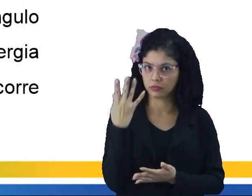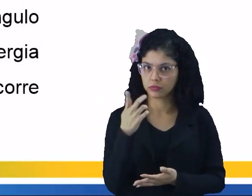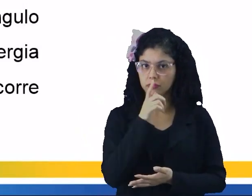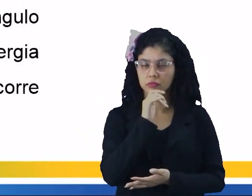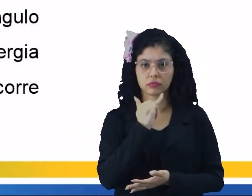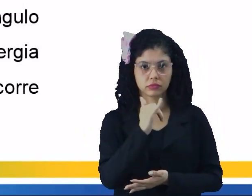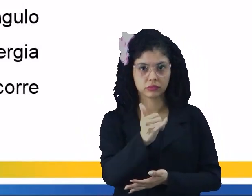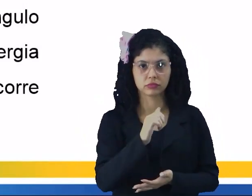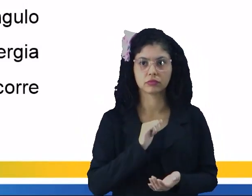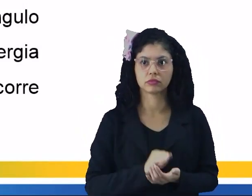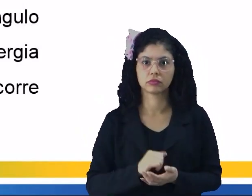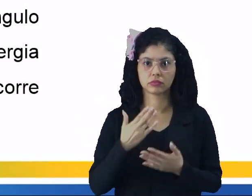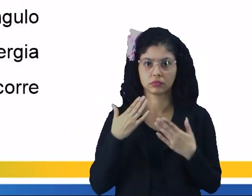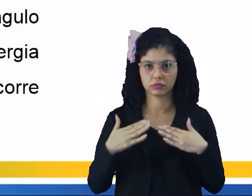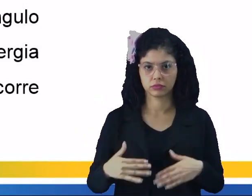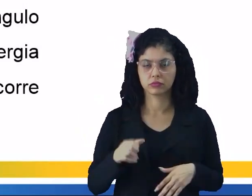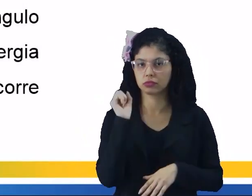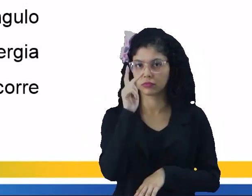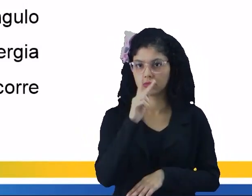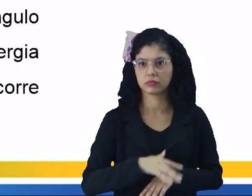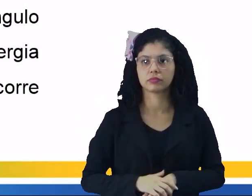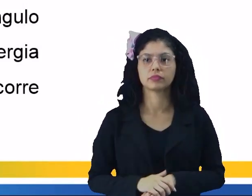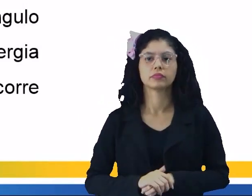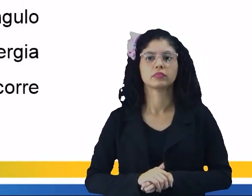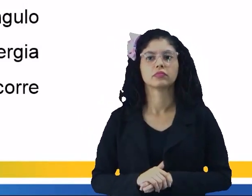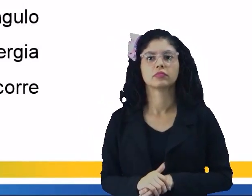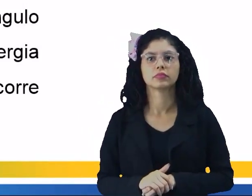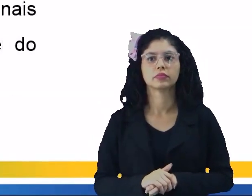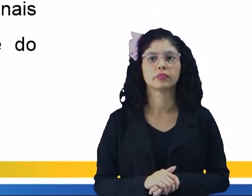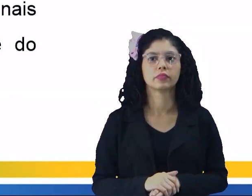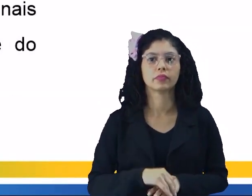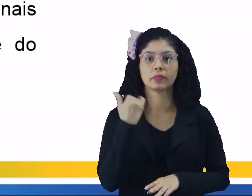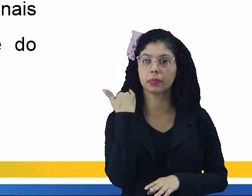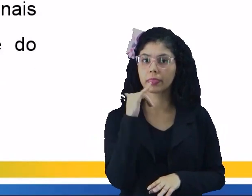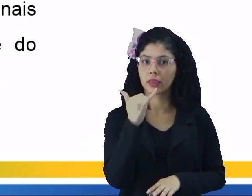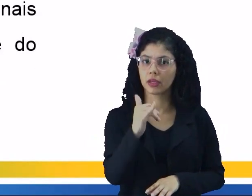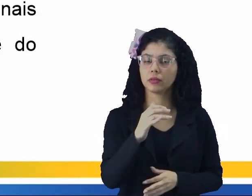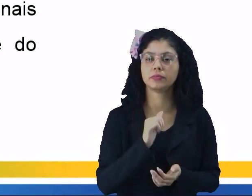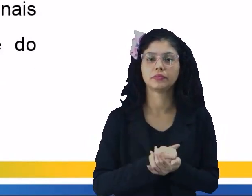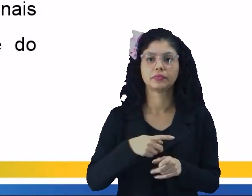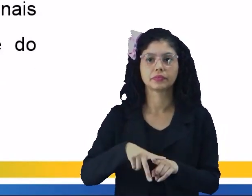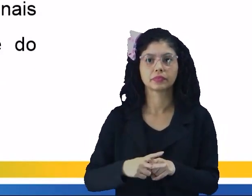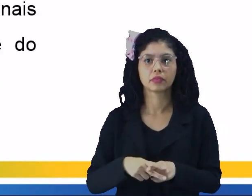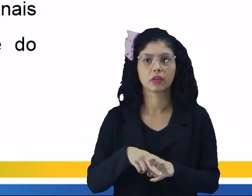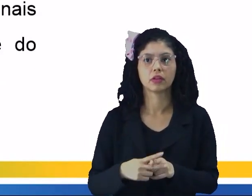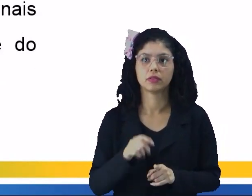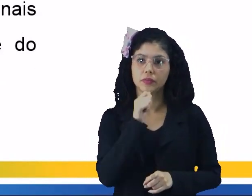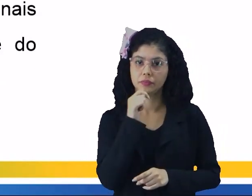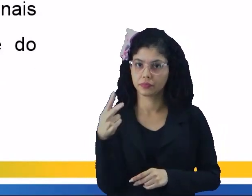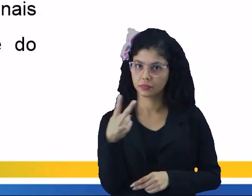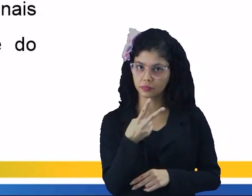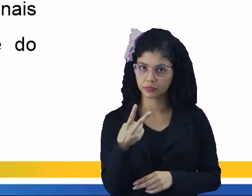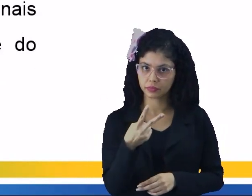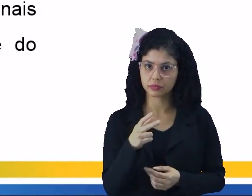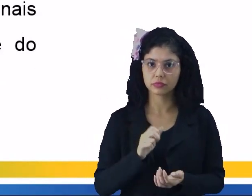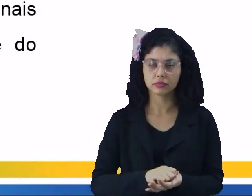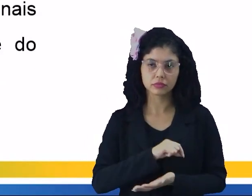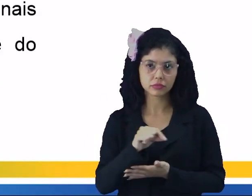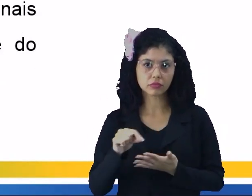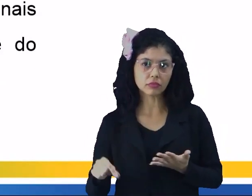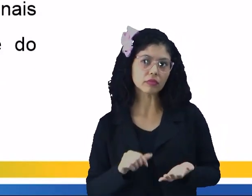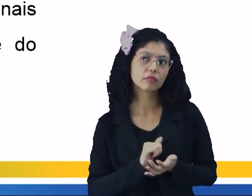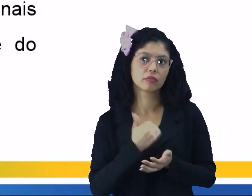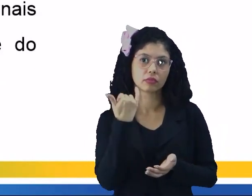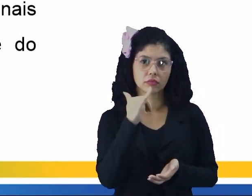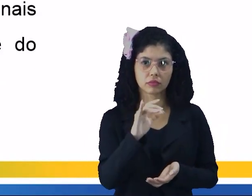quantidade energética, então, do corpo. Correto? Dentro da energia mecânica, nós vamos ver agora que existe dois tipos de energia.